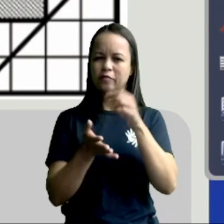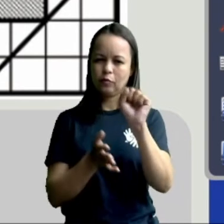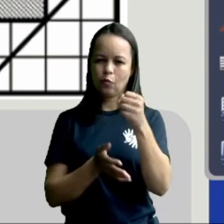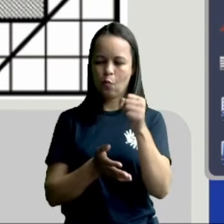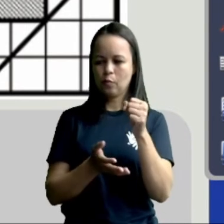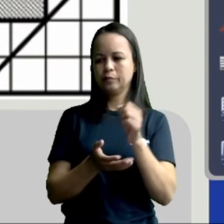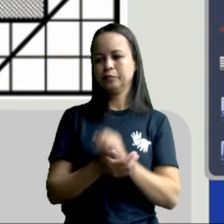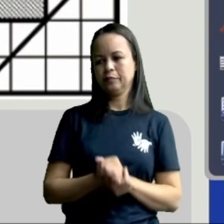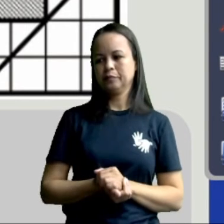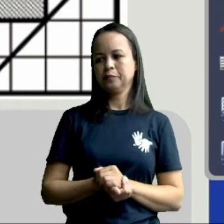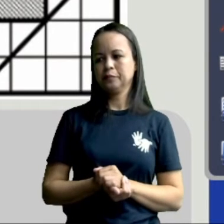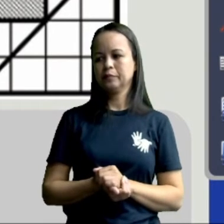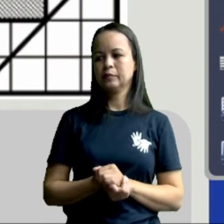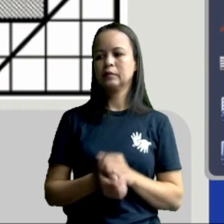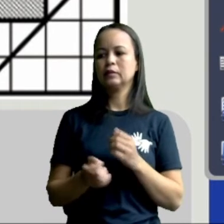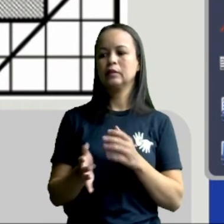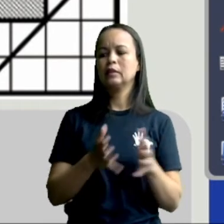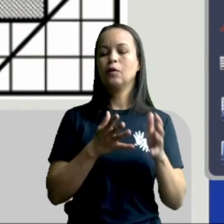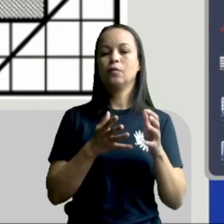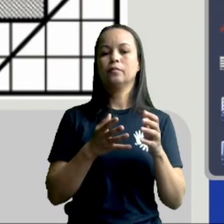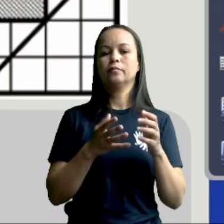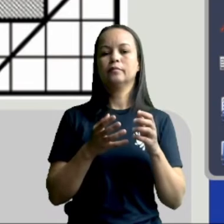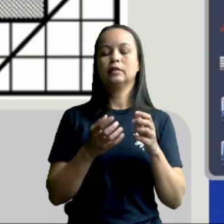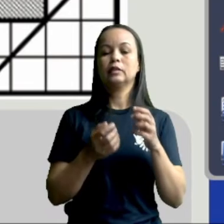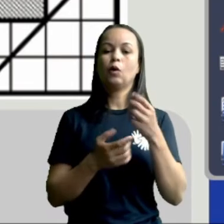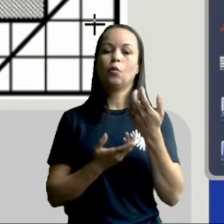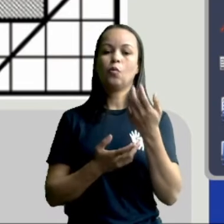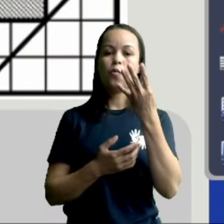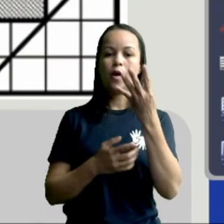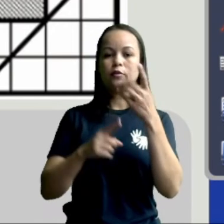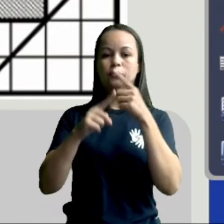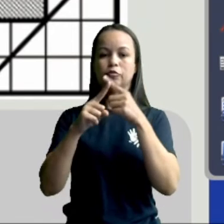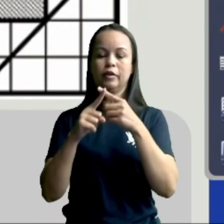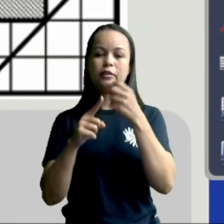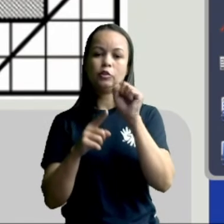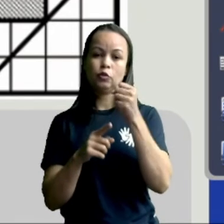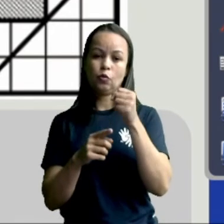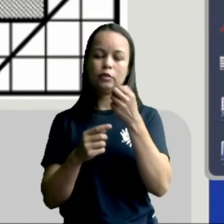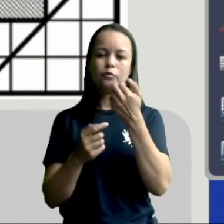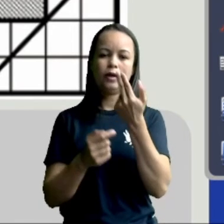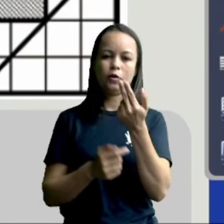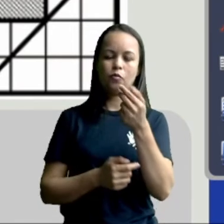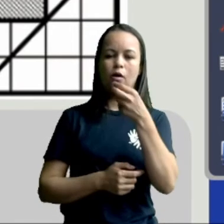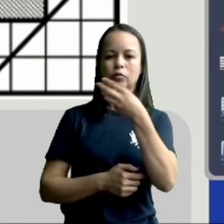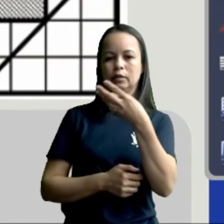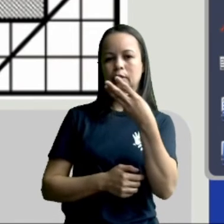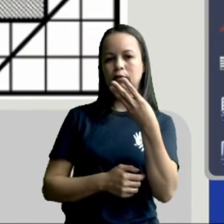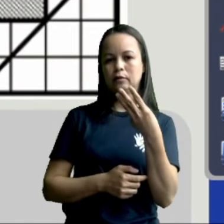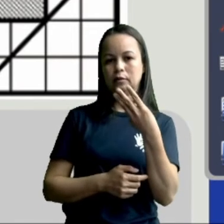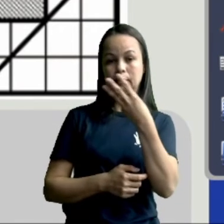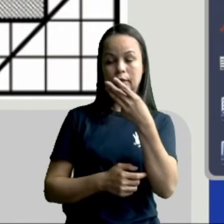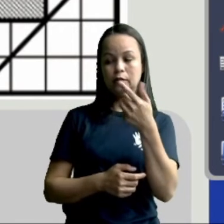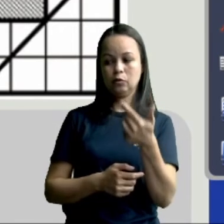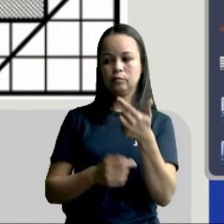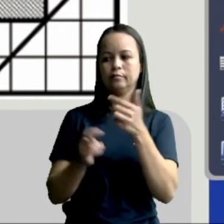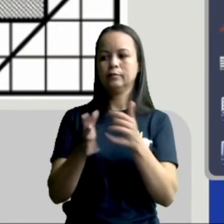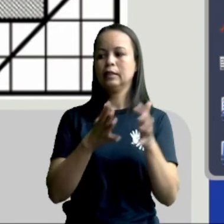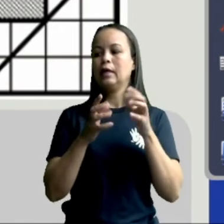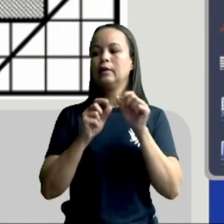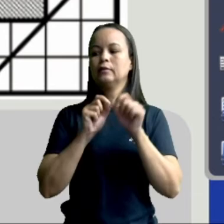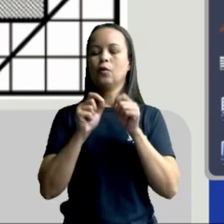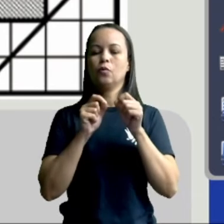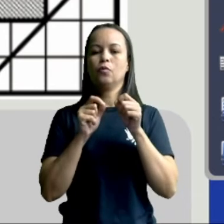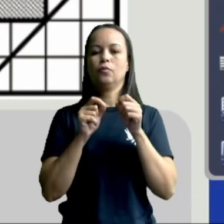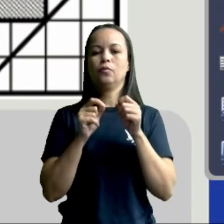os quadradinhos, ó, cada lado do quadrado maior tem 8 quadradinhos pequenininhos. Então, o